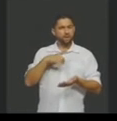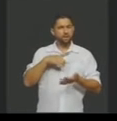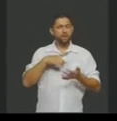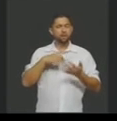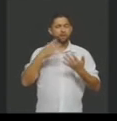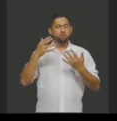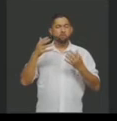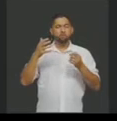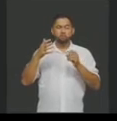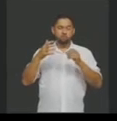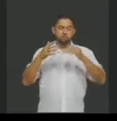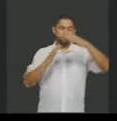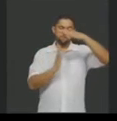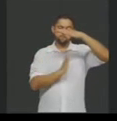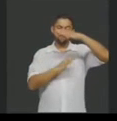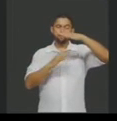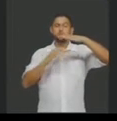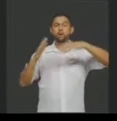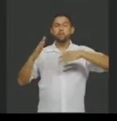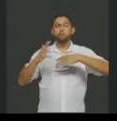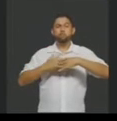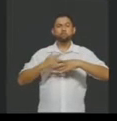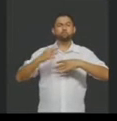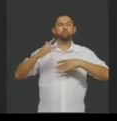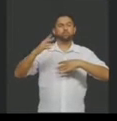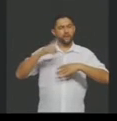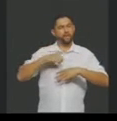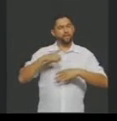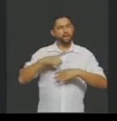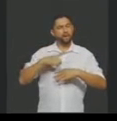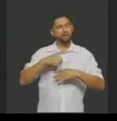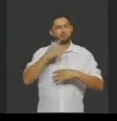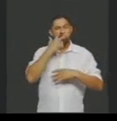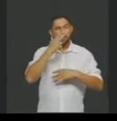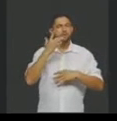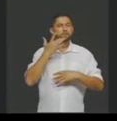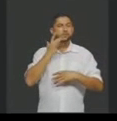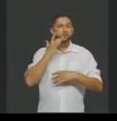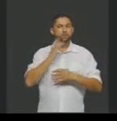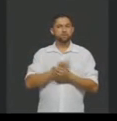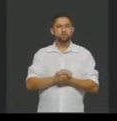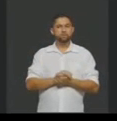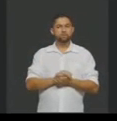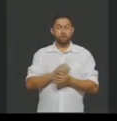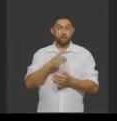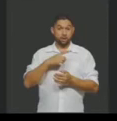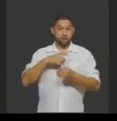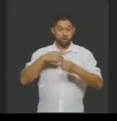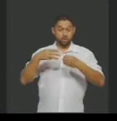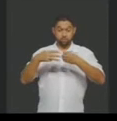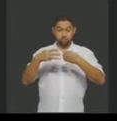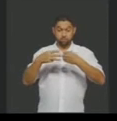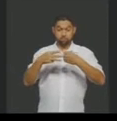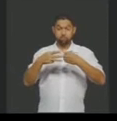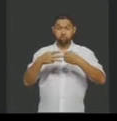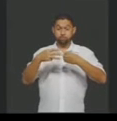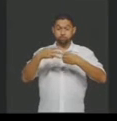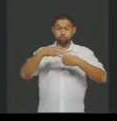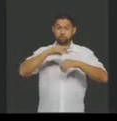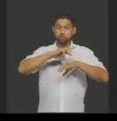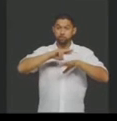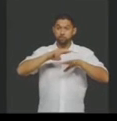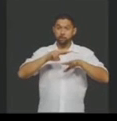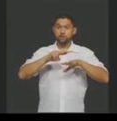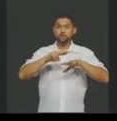brilho como se fosse um ouro, não é mesmo? Elas são unicelulares ou coloniais, e são muito abundantes em